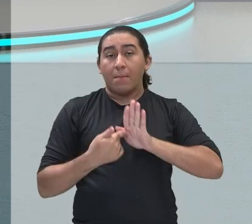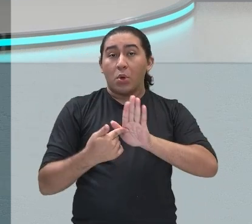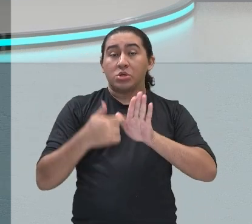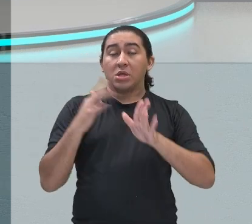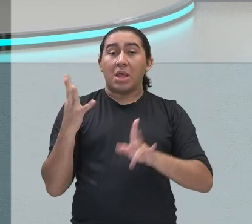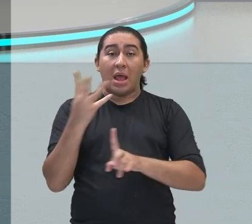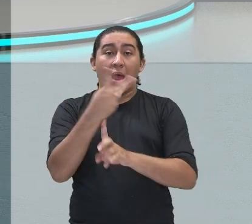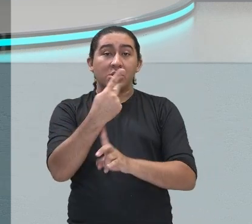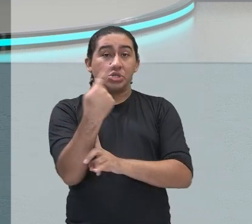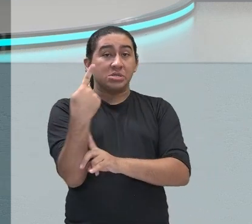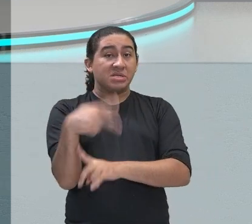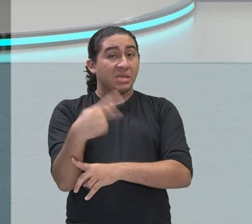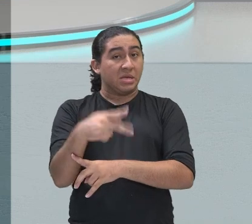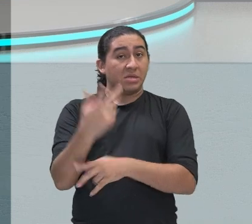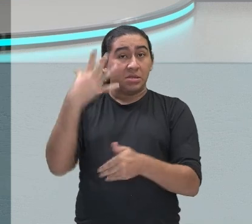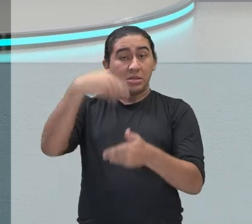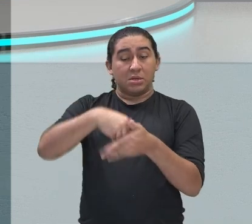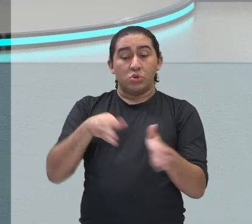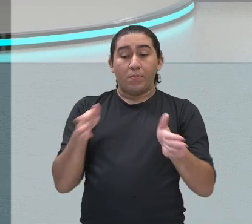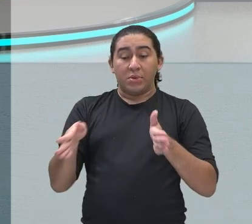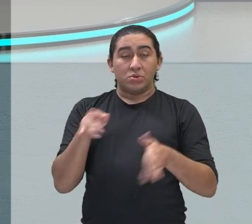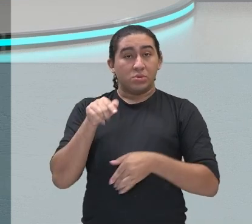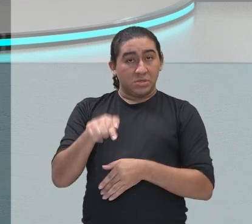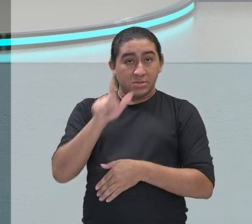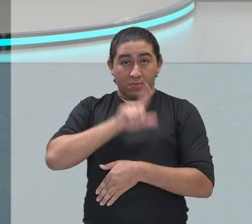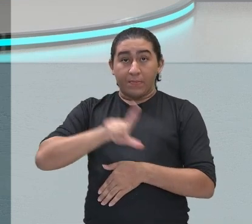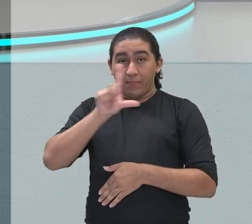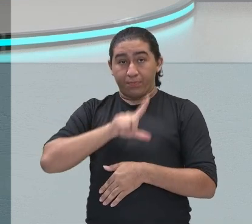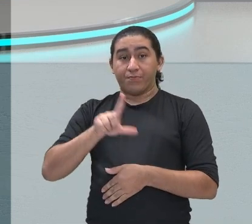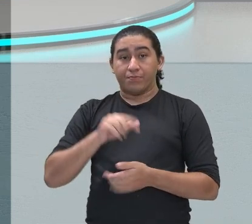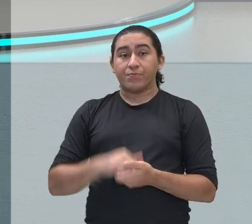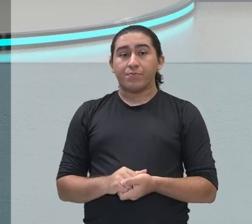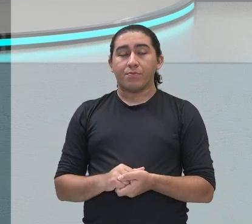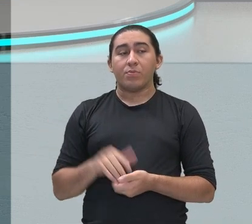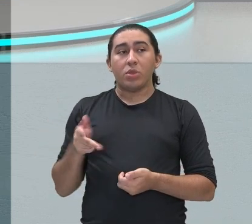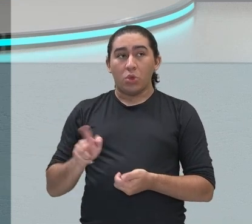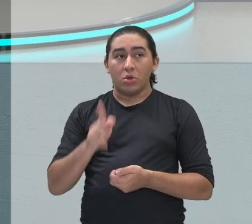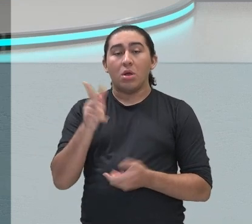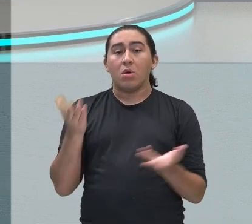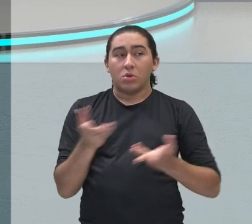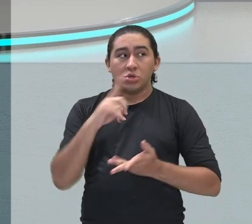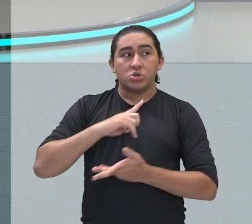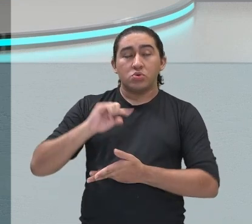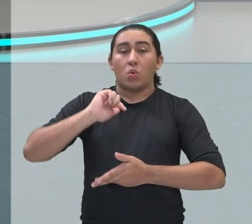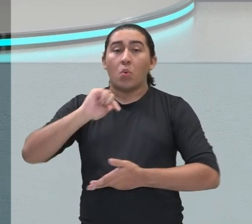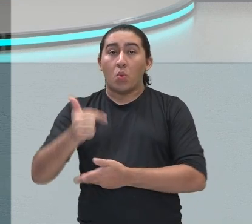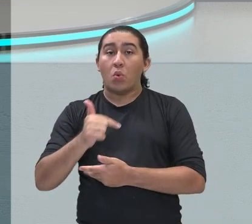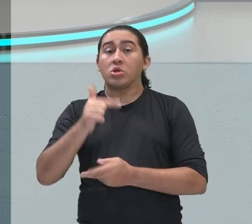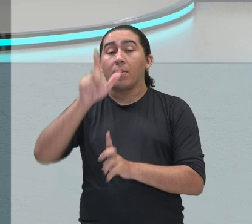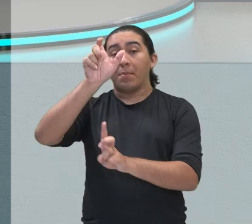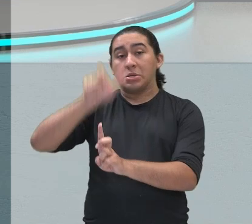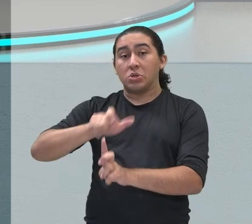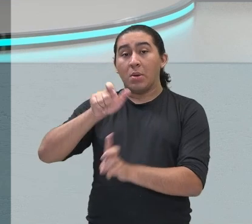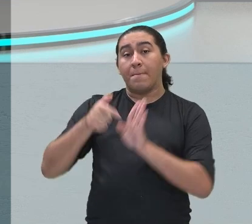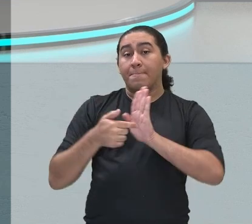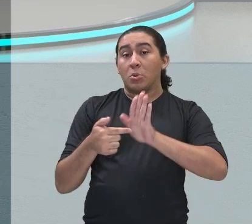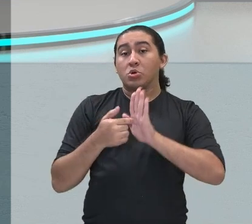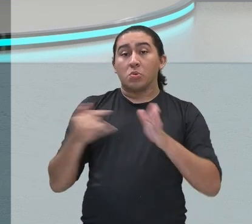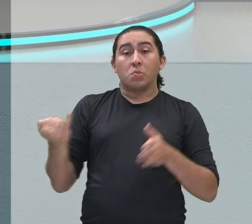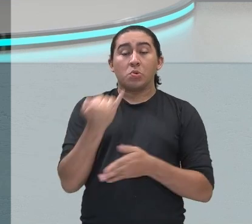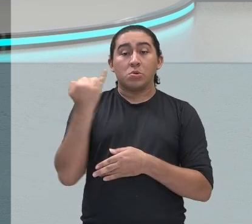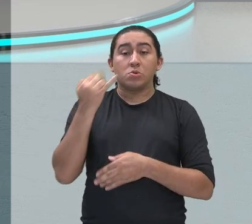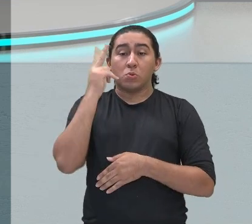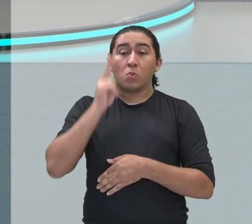dele, dentro do quinhentismo, né? Então, continuando, temos mais uma personagem aí importante